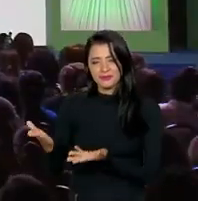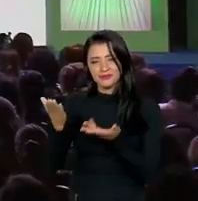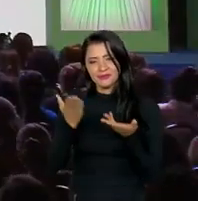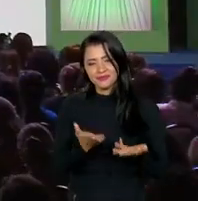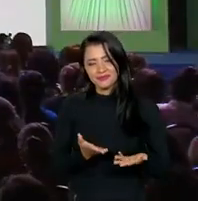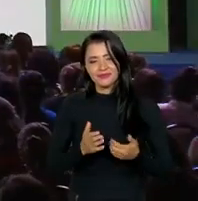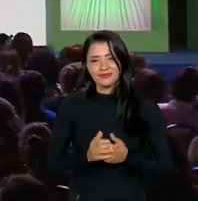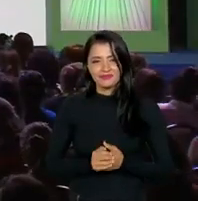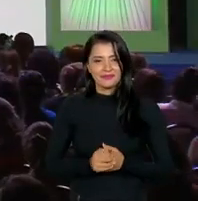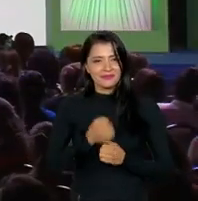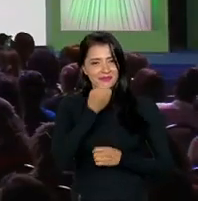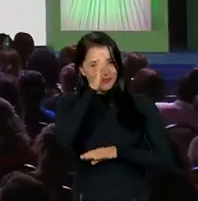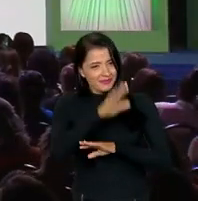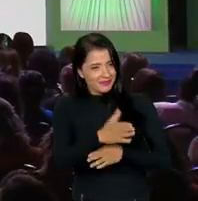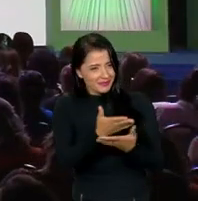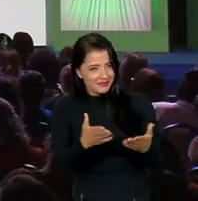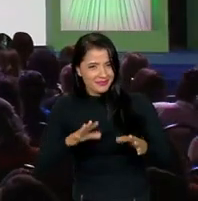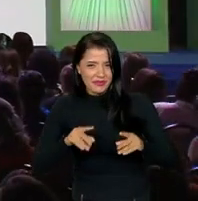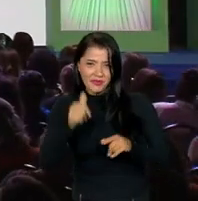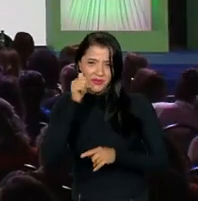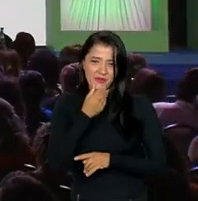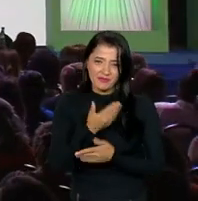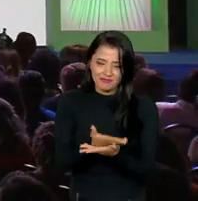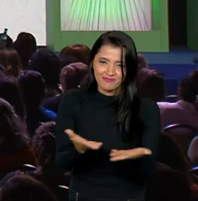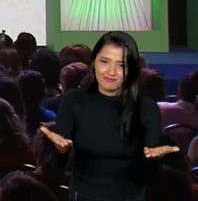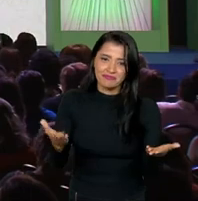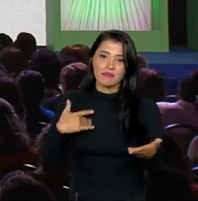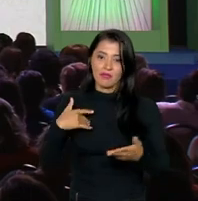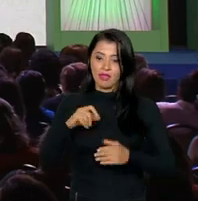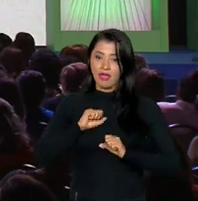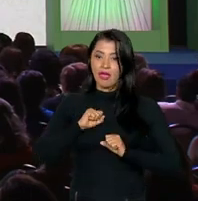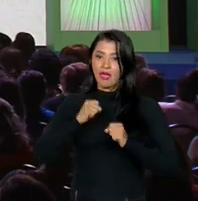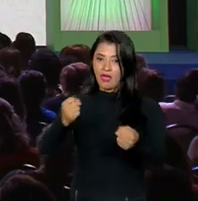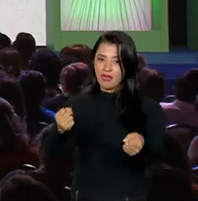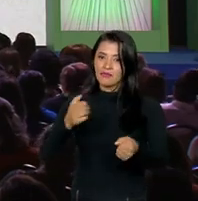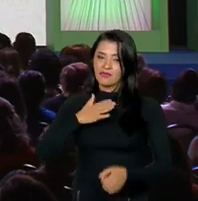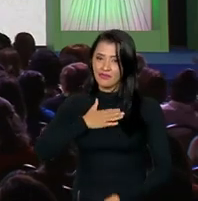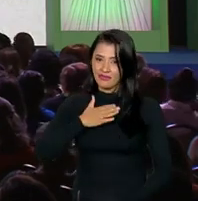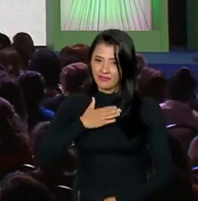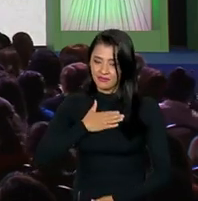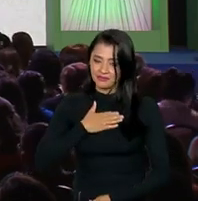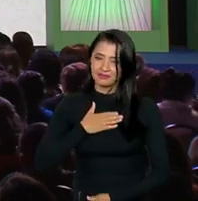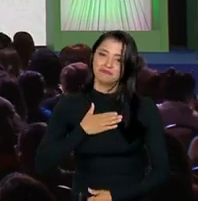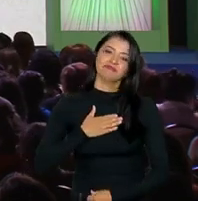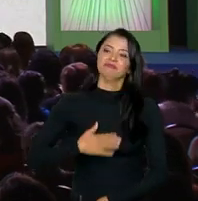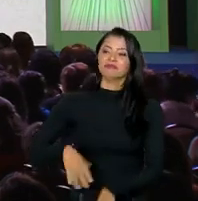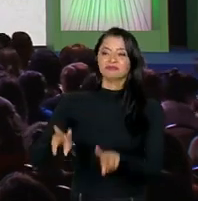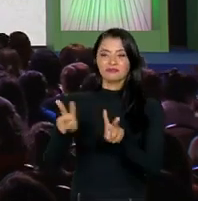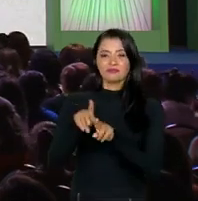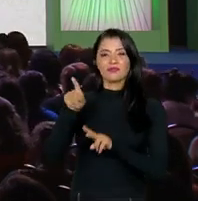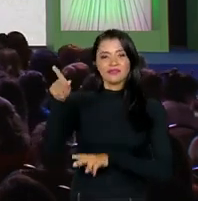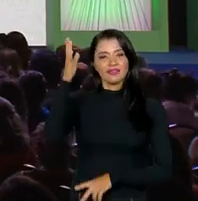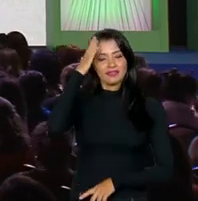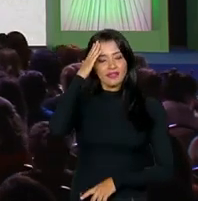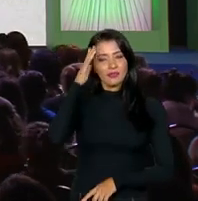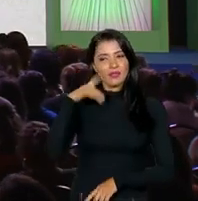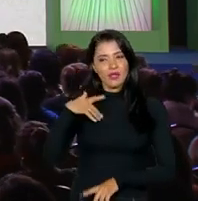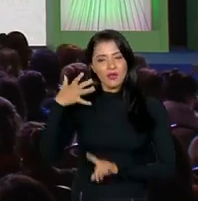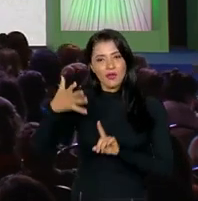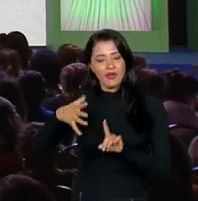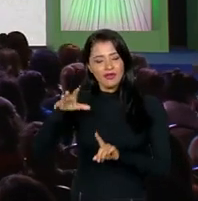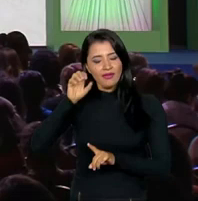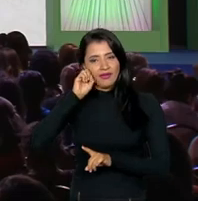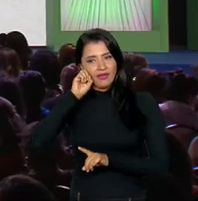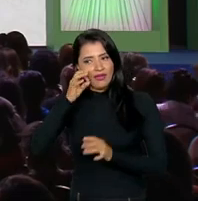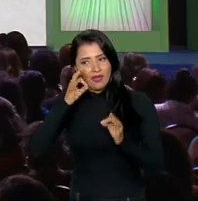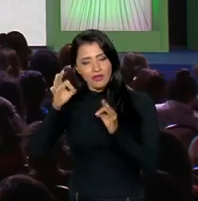tarde a todas, todos e todes. Em minha defesa, Wellington, você sabe que eu amo te ouvir, mas a gente